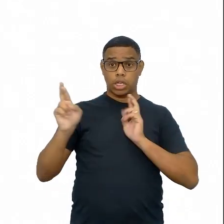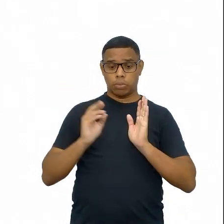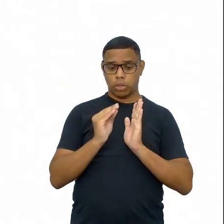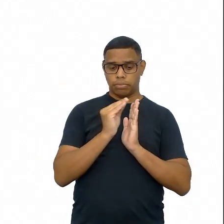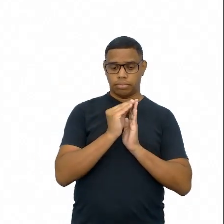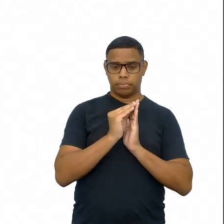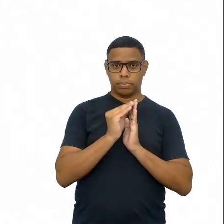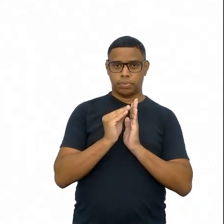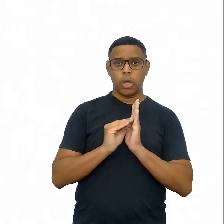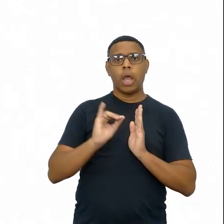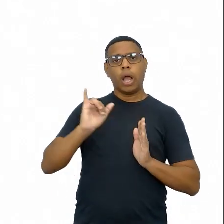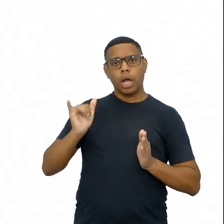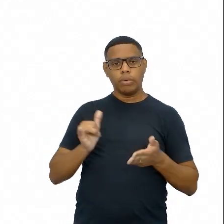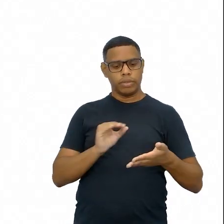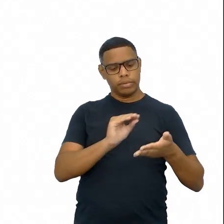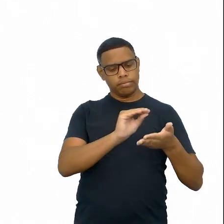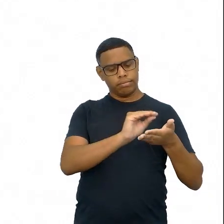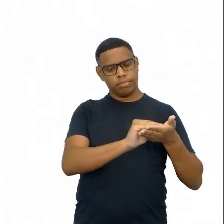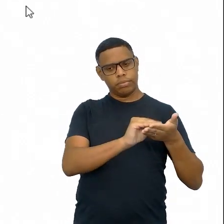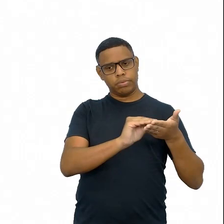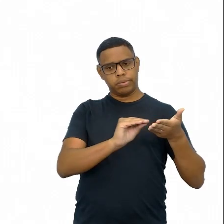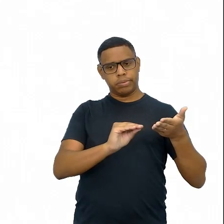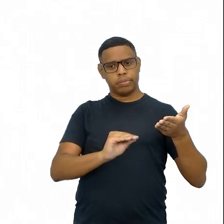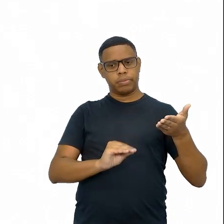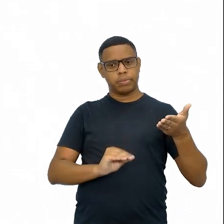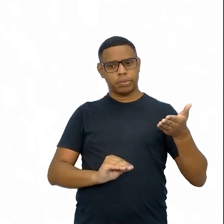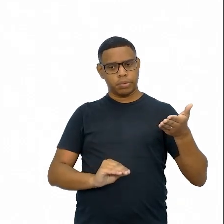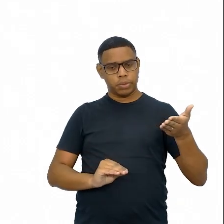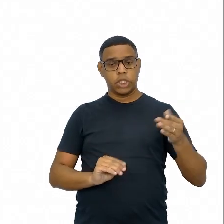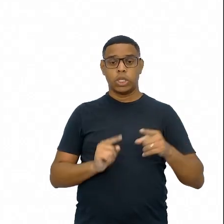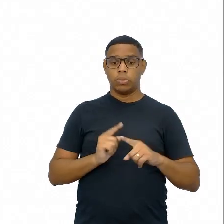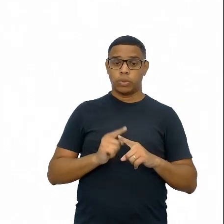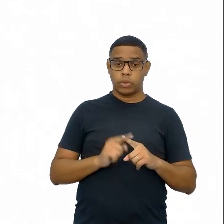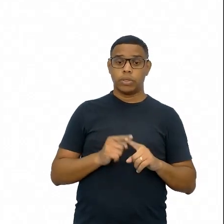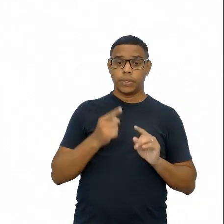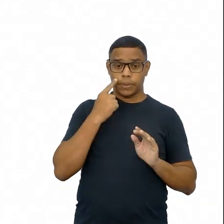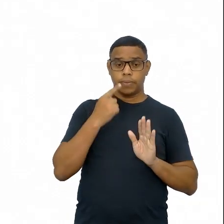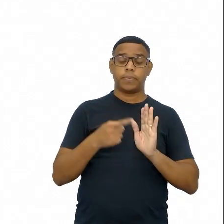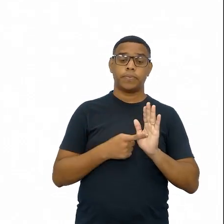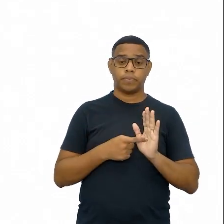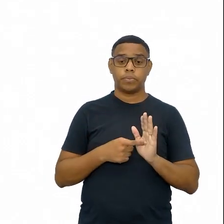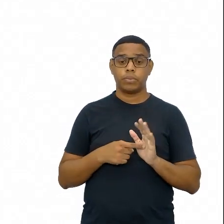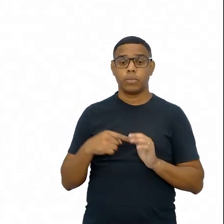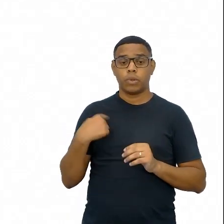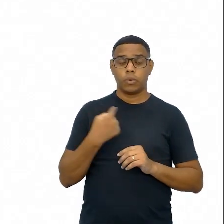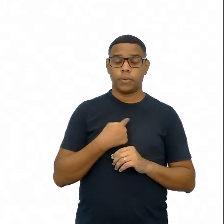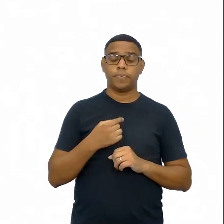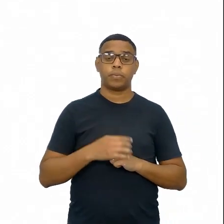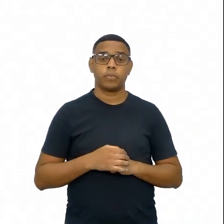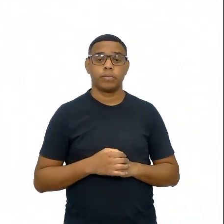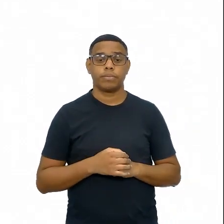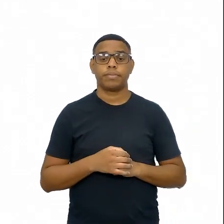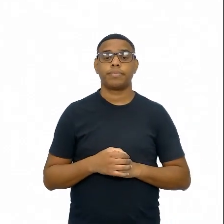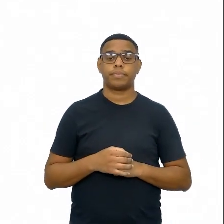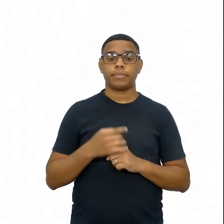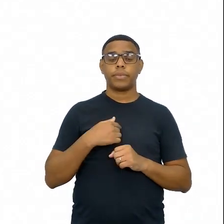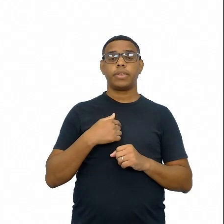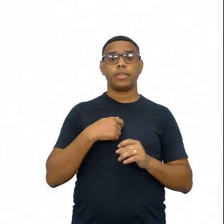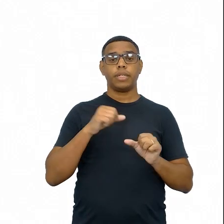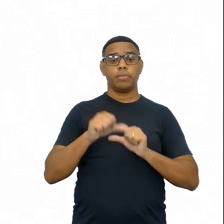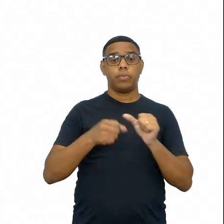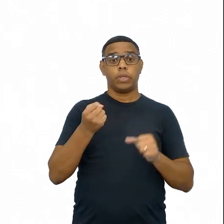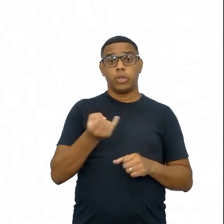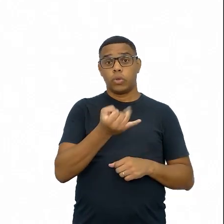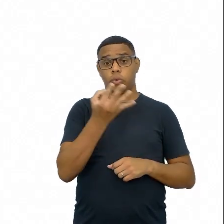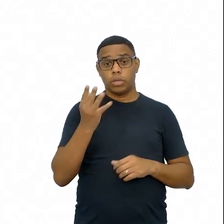no caso, o que o material traz, né, exatamente aqui, é isso que eu falo, que a gente está mudando as quantidades,